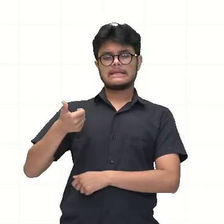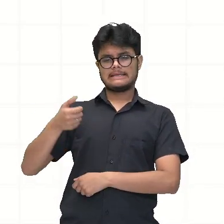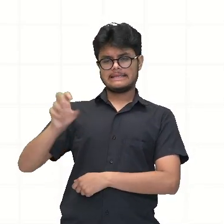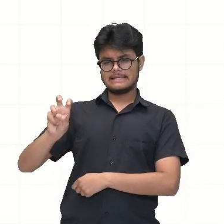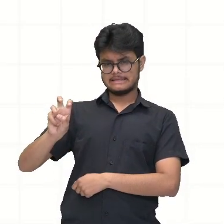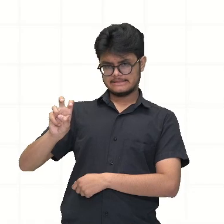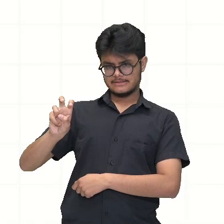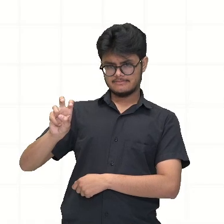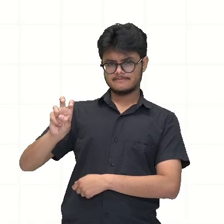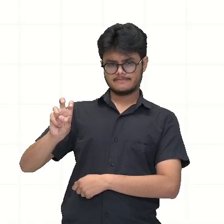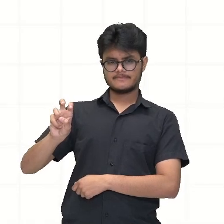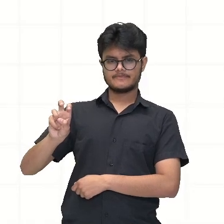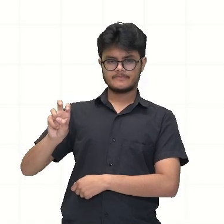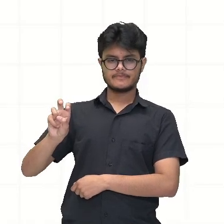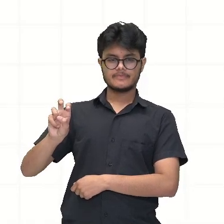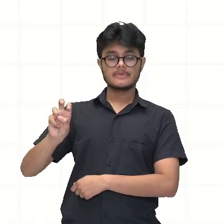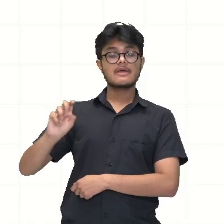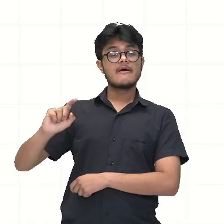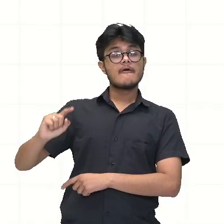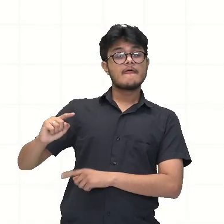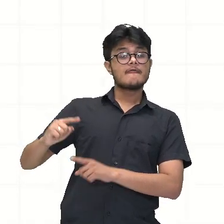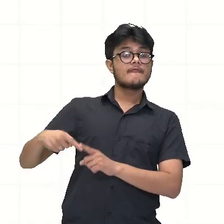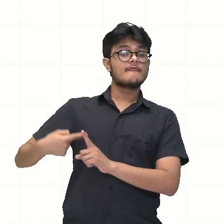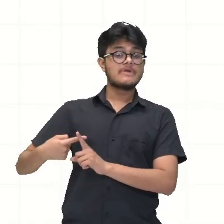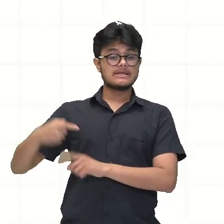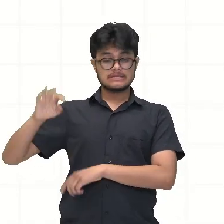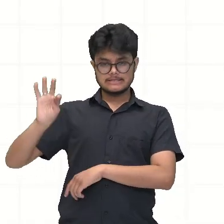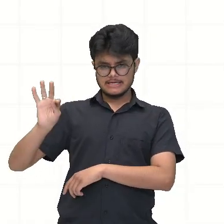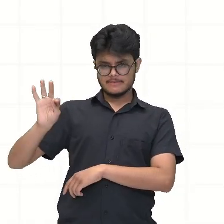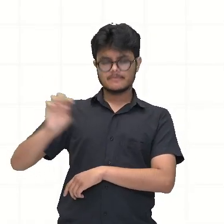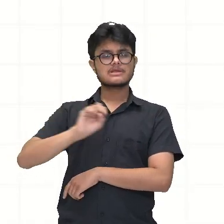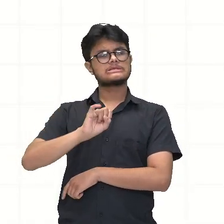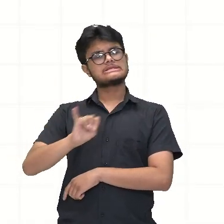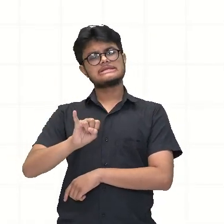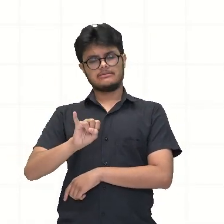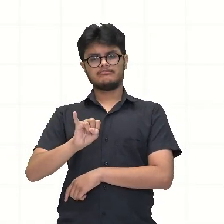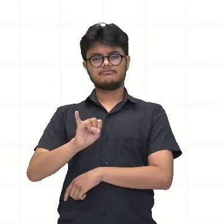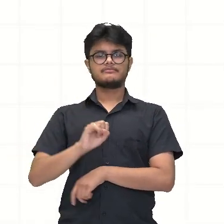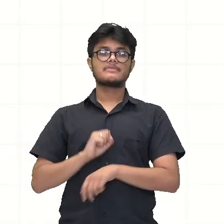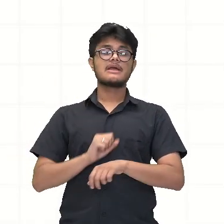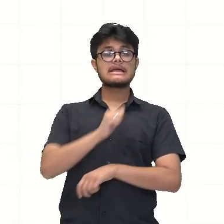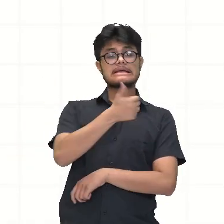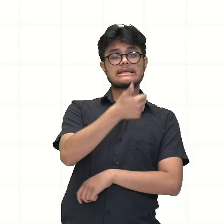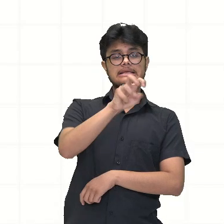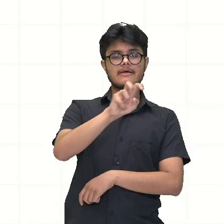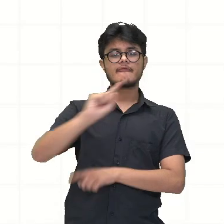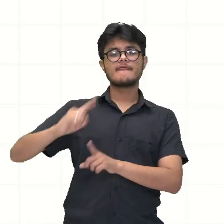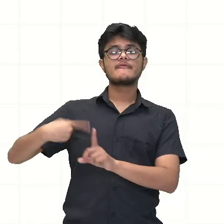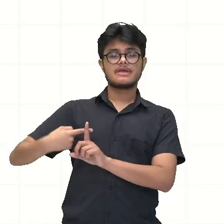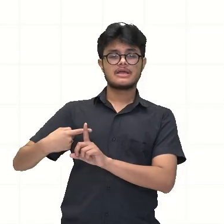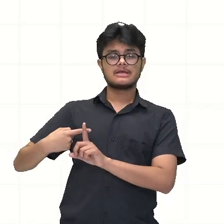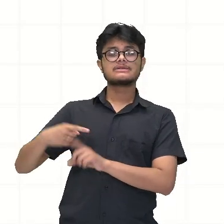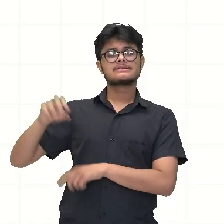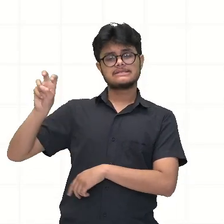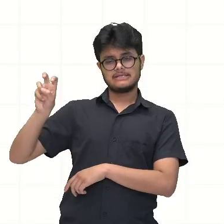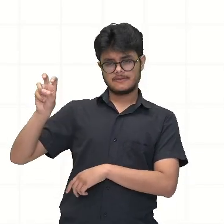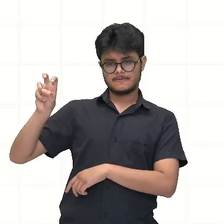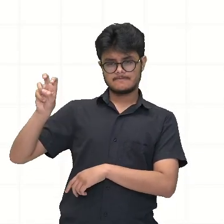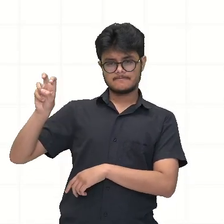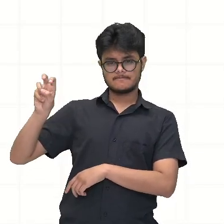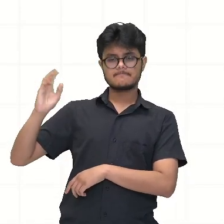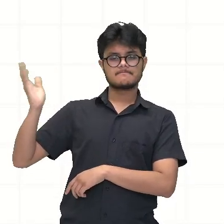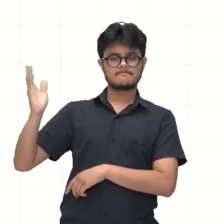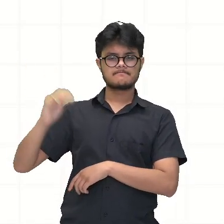ele paga aqui R$15 por cada hora extra. Então, é mais R$15 vezes as 5 horas extras